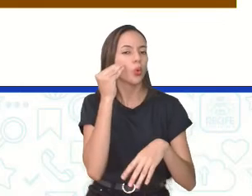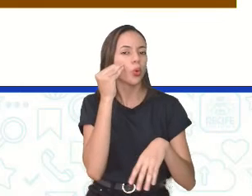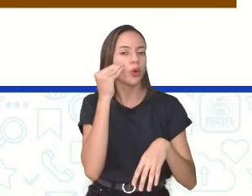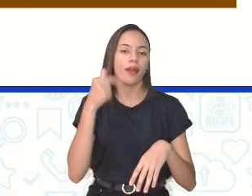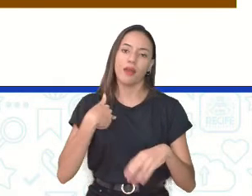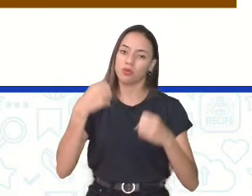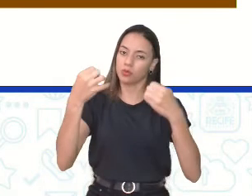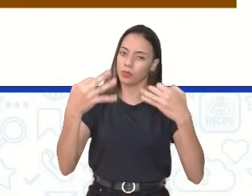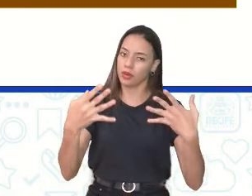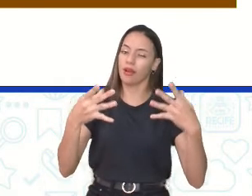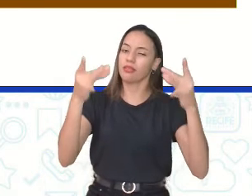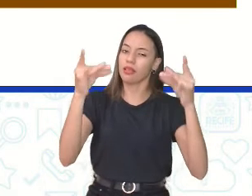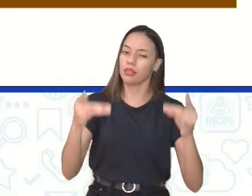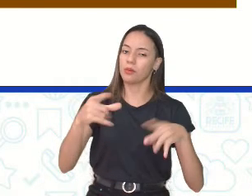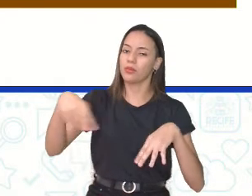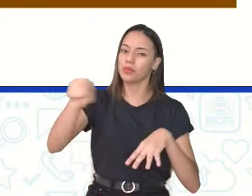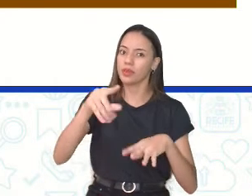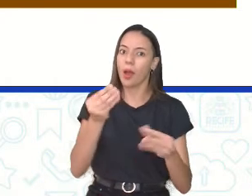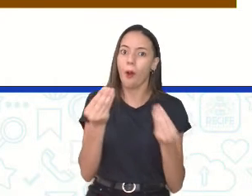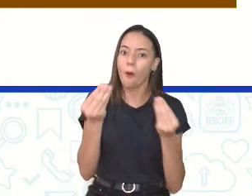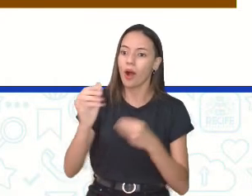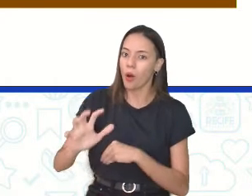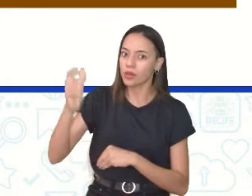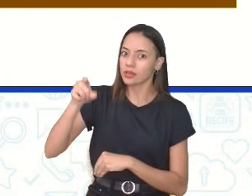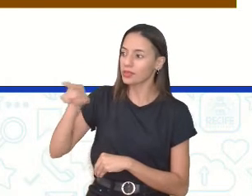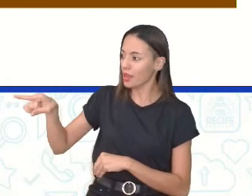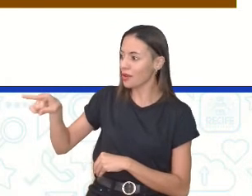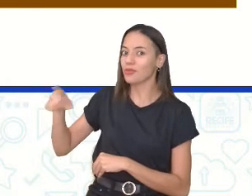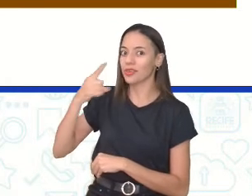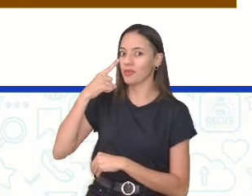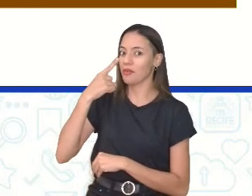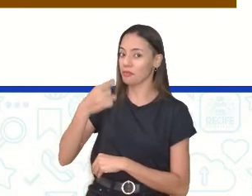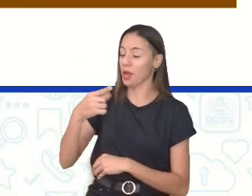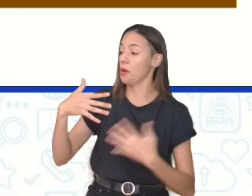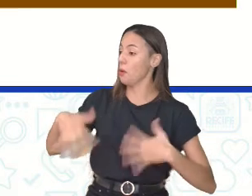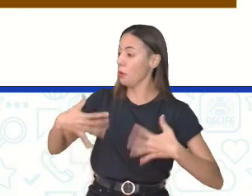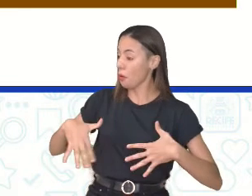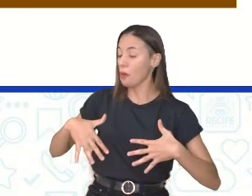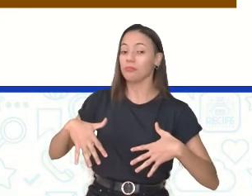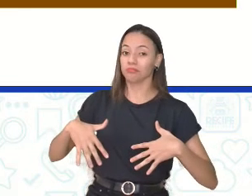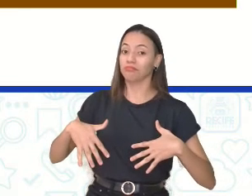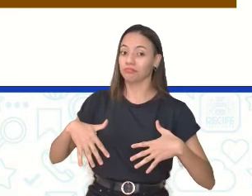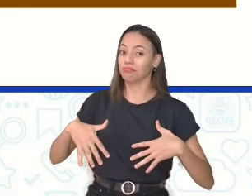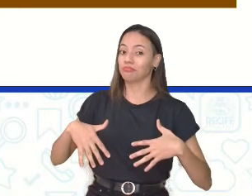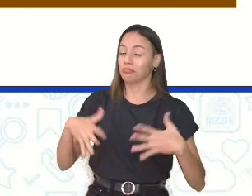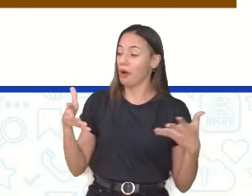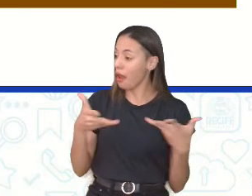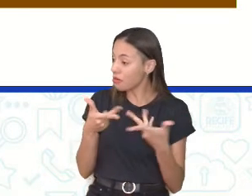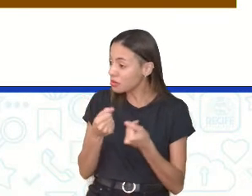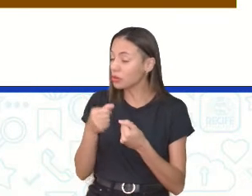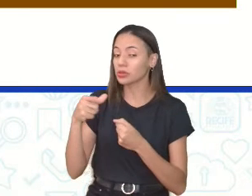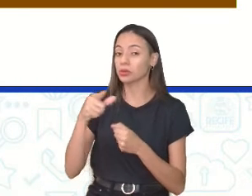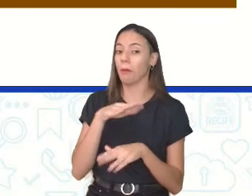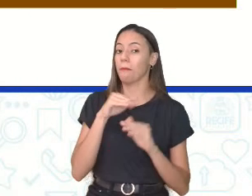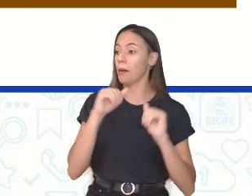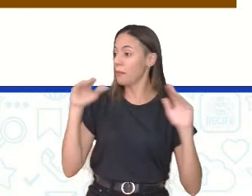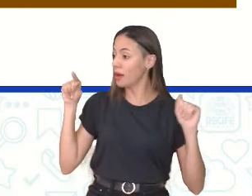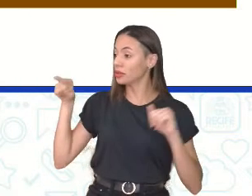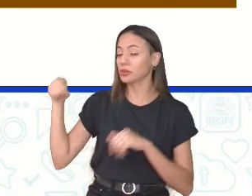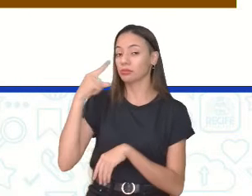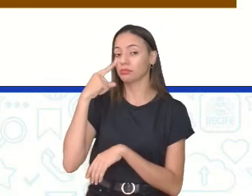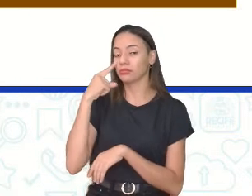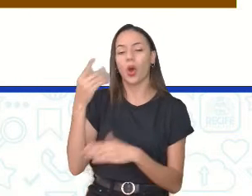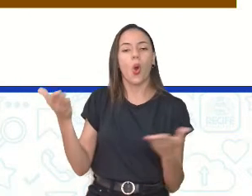vou explicar para vocês como foi. Você vai ver, viu, professora? Tô ansiosa. É um babado, viu? É uma coisa simples pra gente que